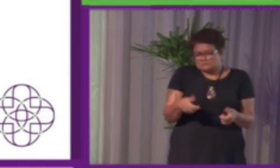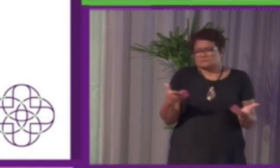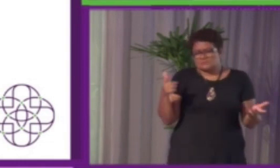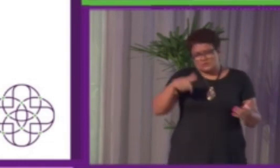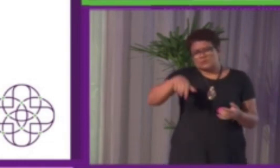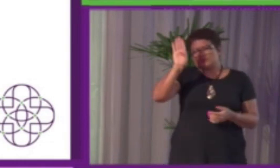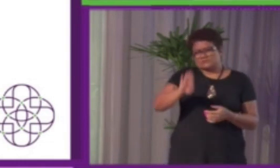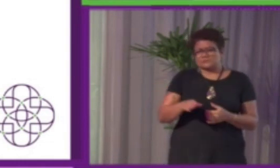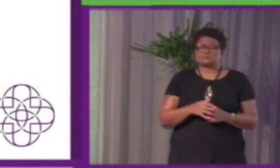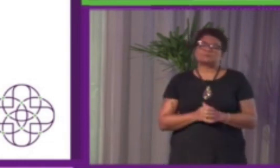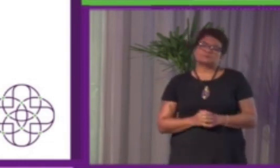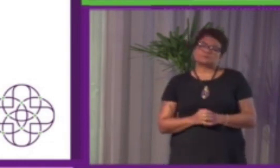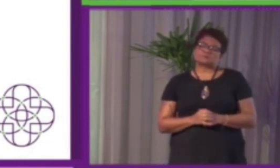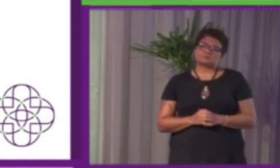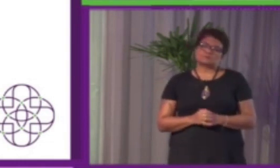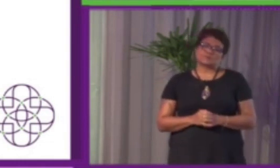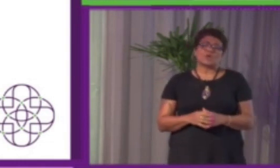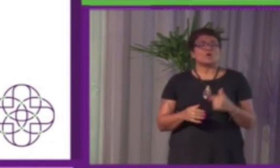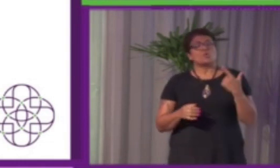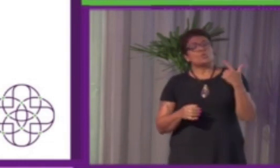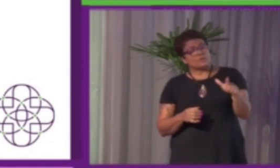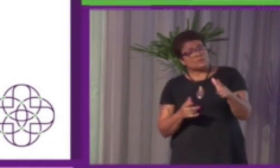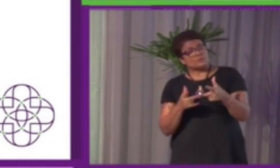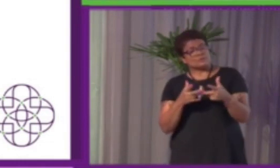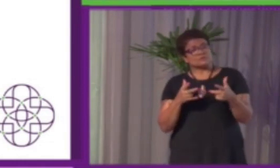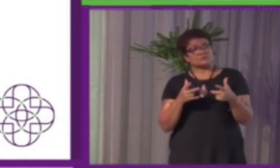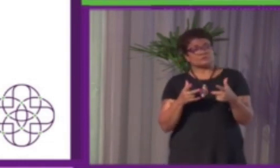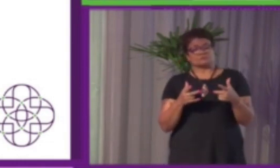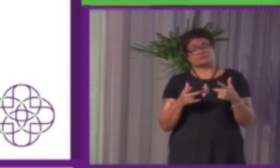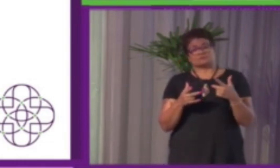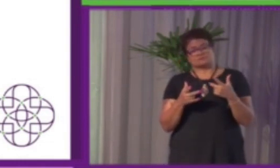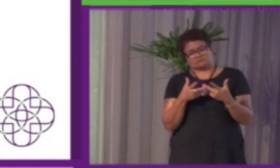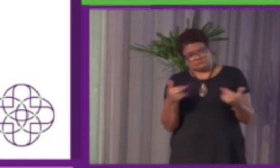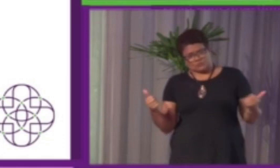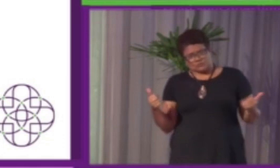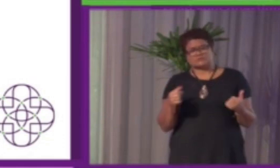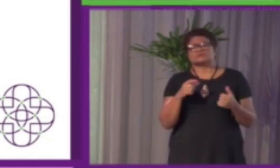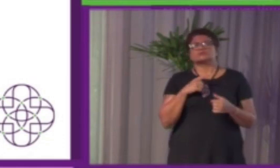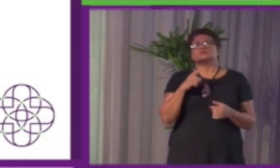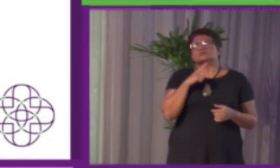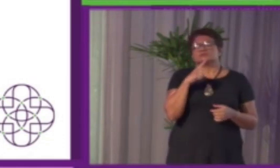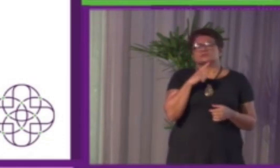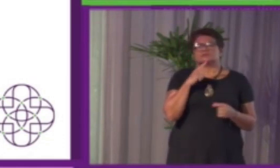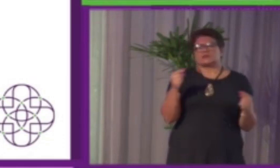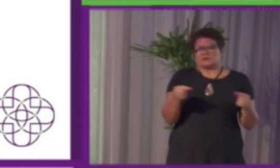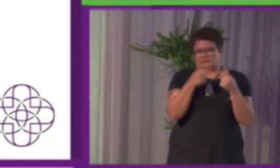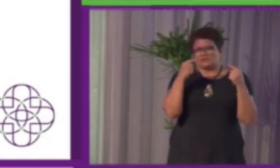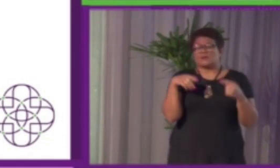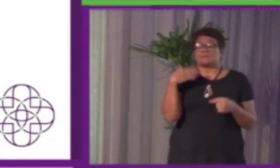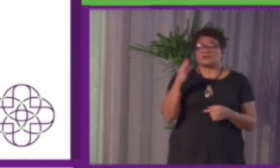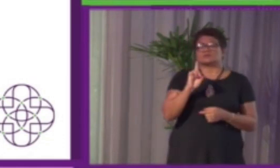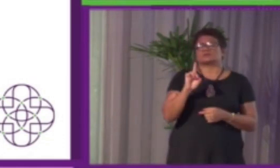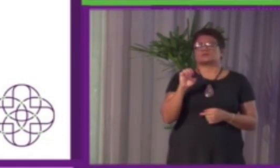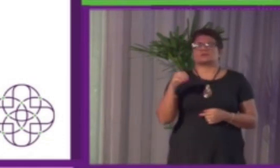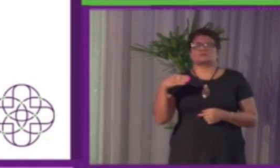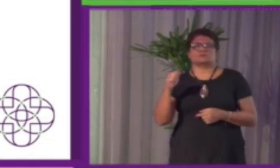Brasil. Outra metodologia, então, já tem a ver mais com a demanda.